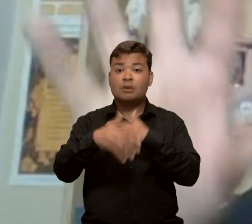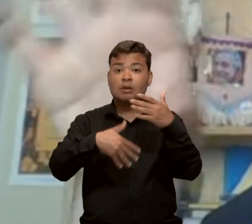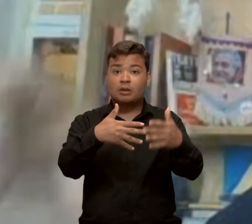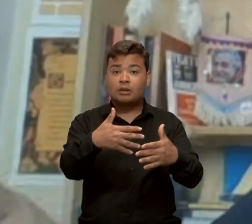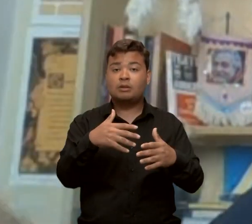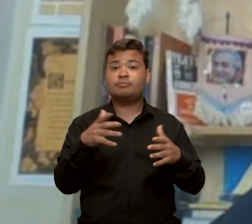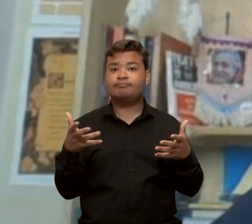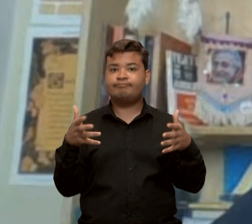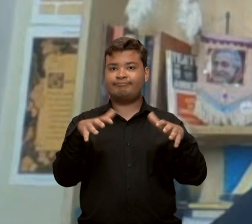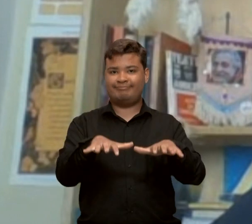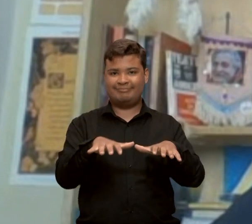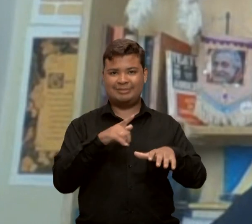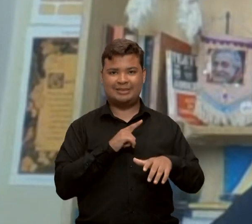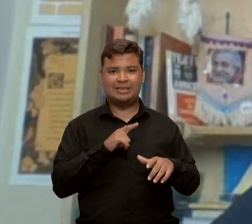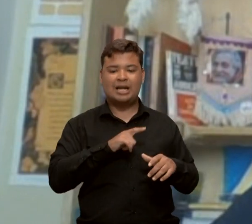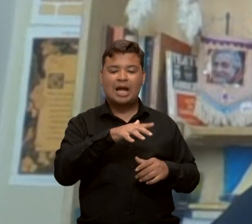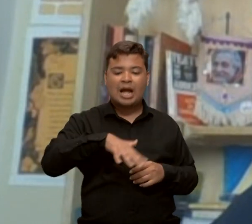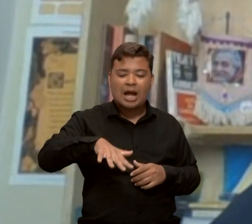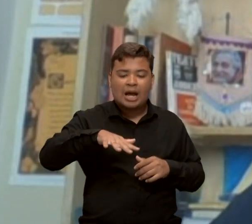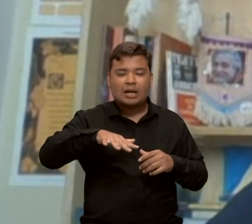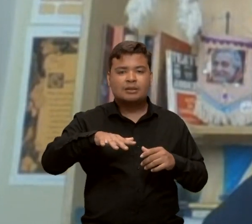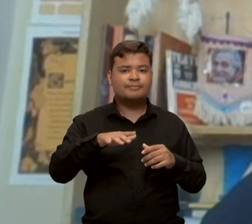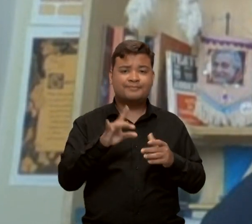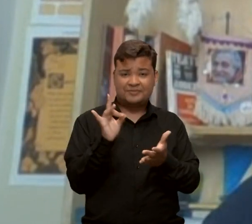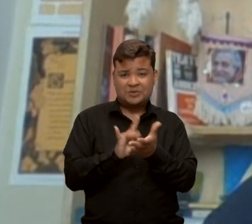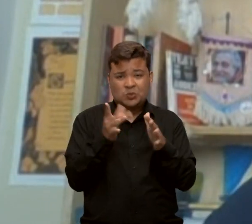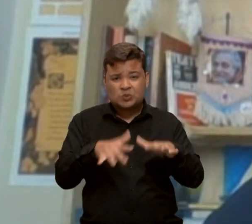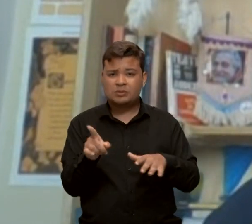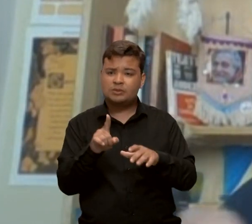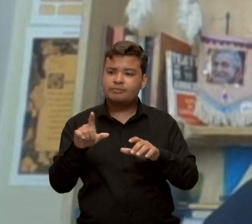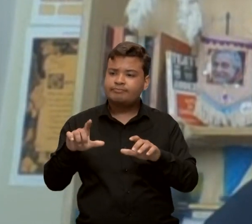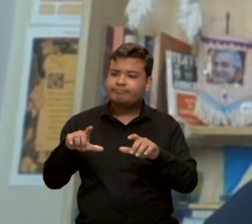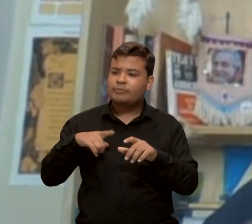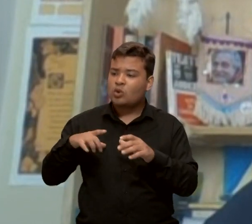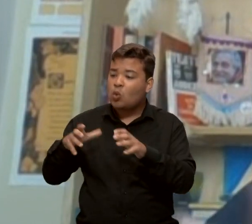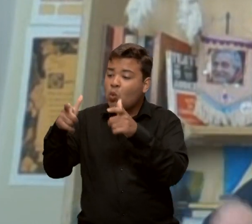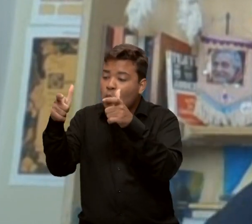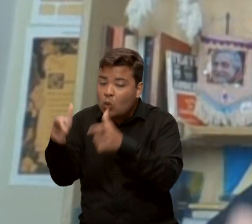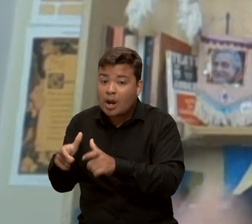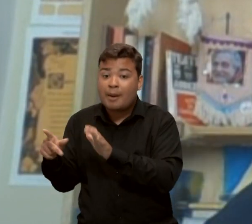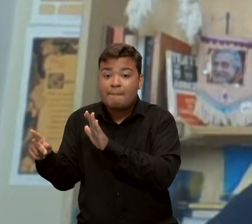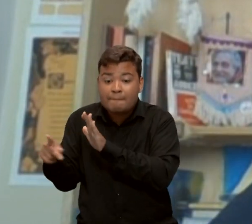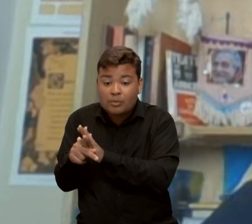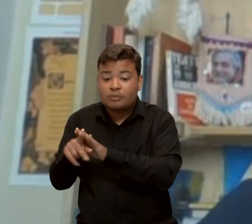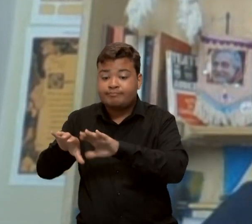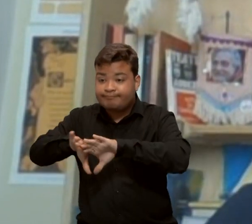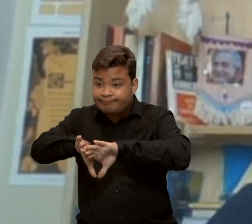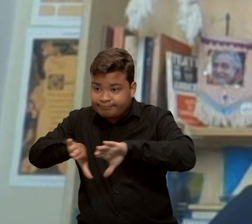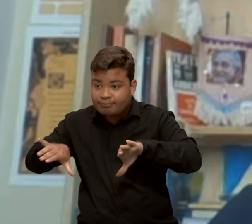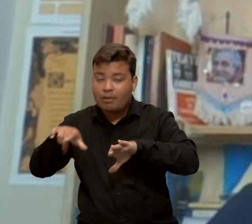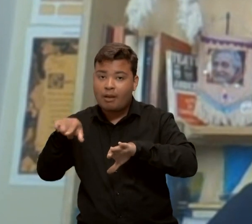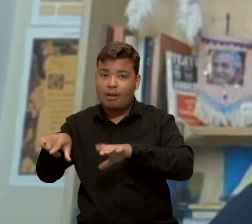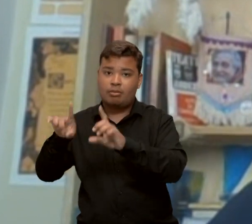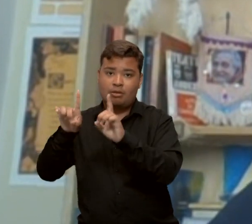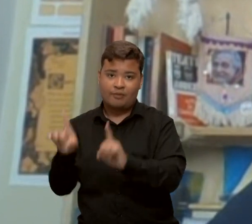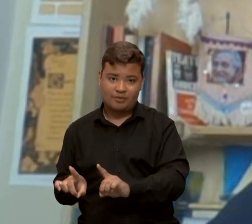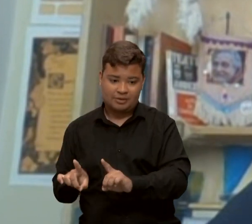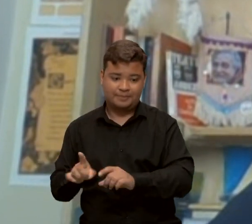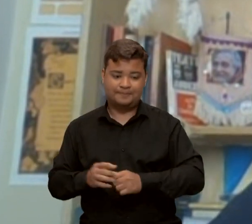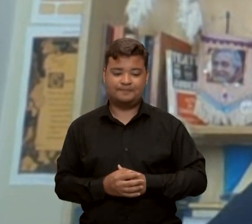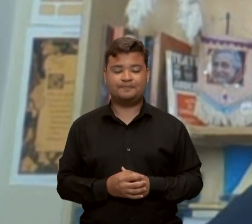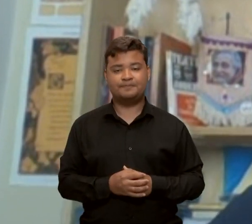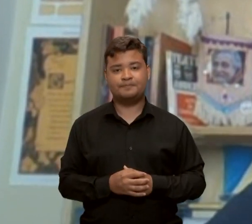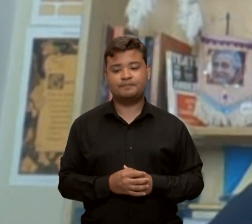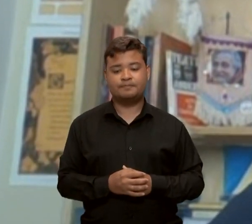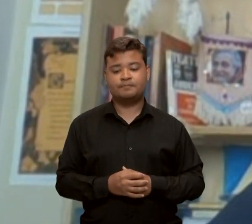espaços de saúde específicos para as pessoas com deficiência, mas nós queremos o quê? Claro que tem casos muito específicos, né, de casos